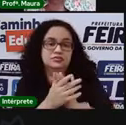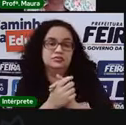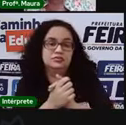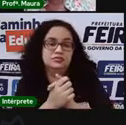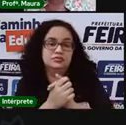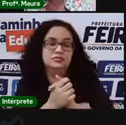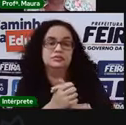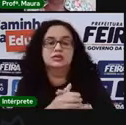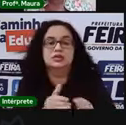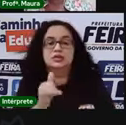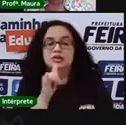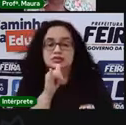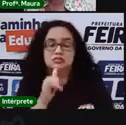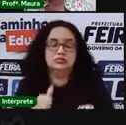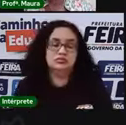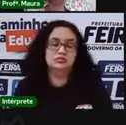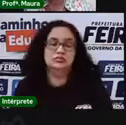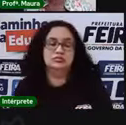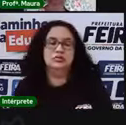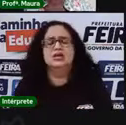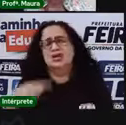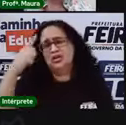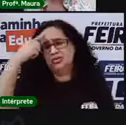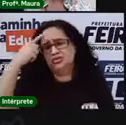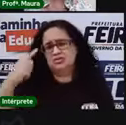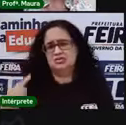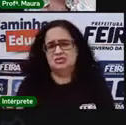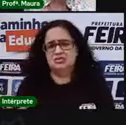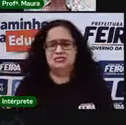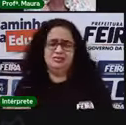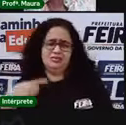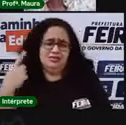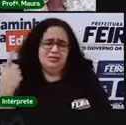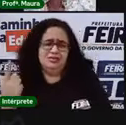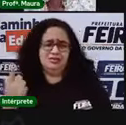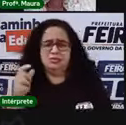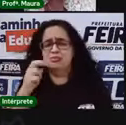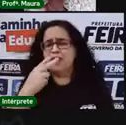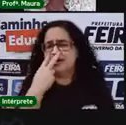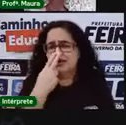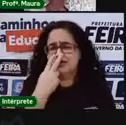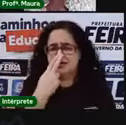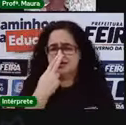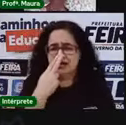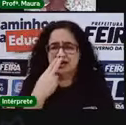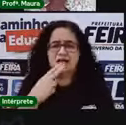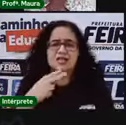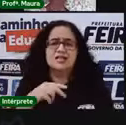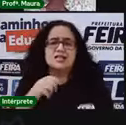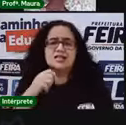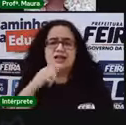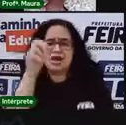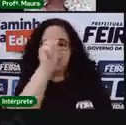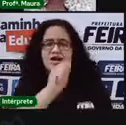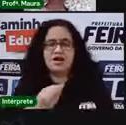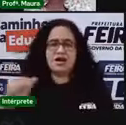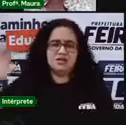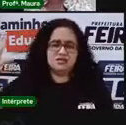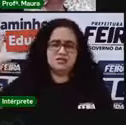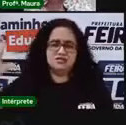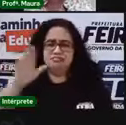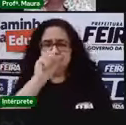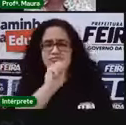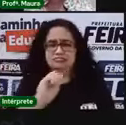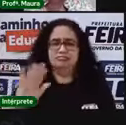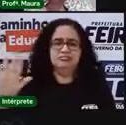É Tatakian. Não sei, parece uma coisa meio asiática, não é? Não sei. Mas ele diz assim,